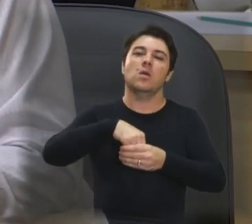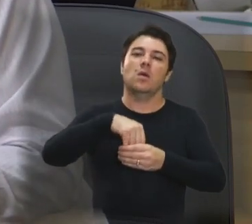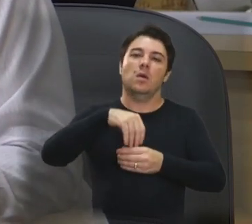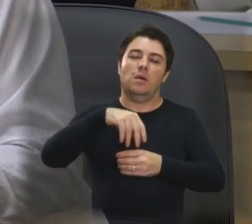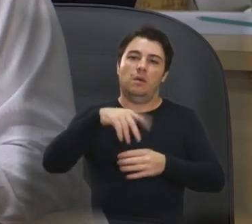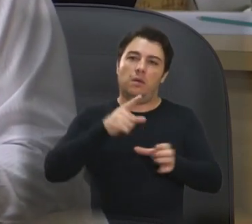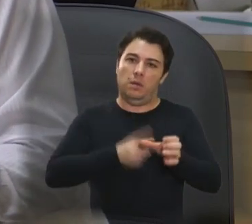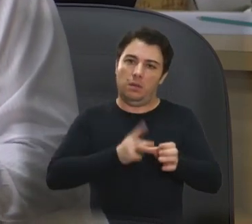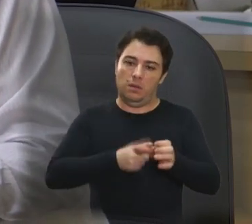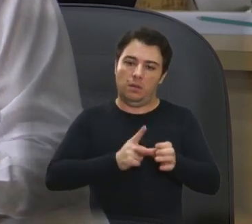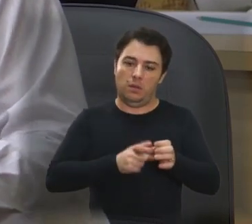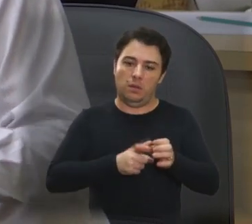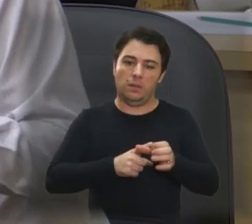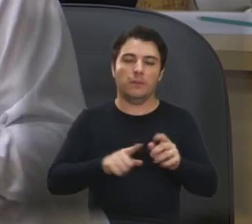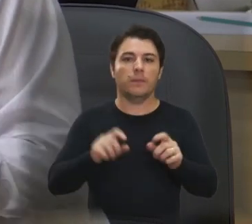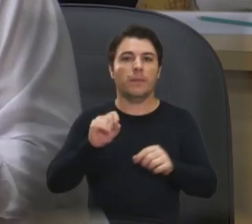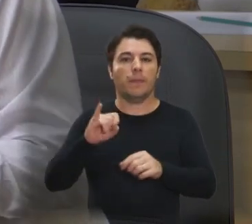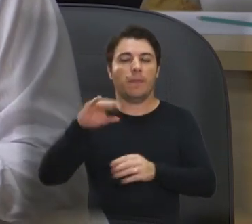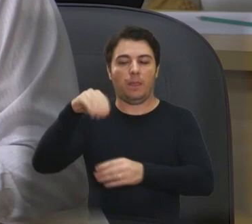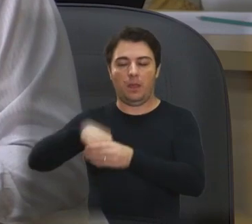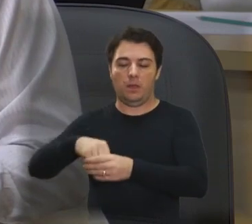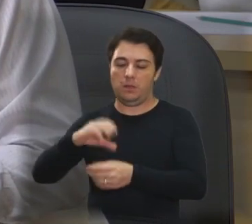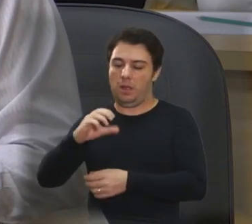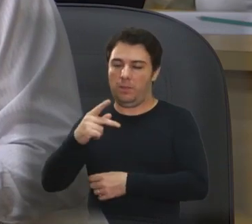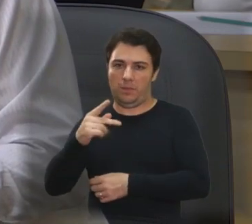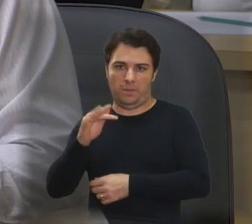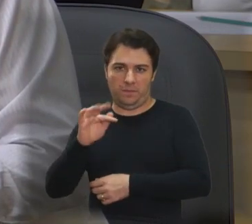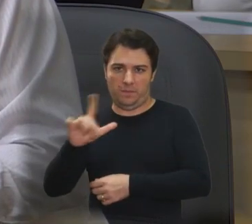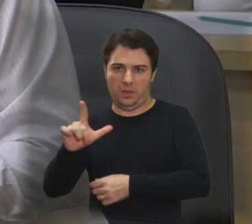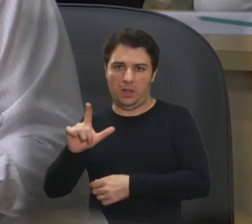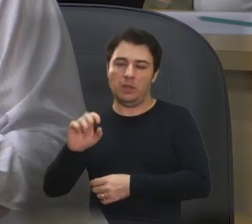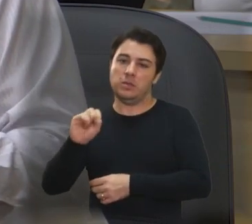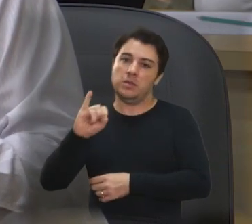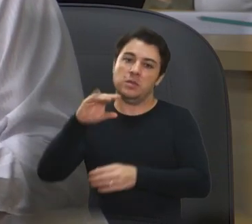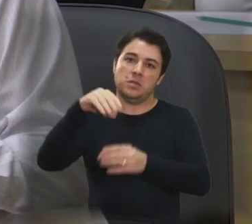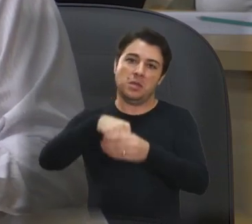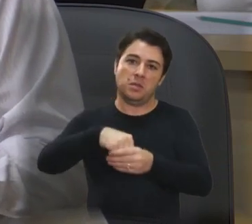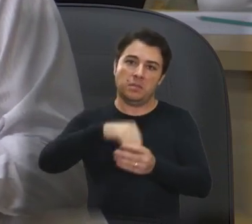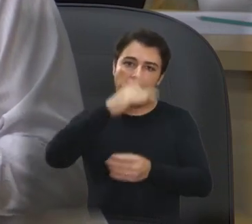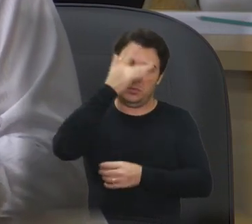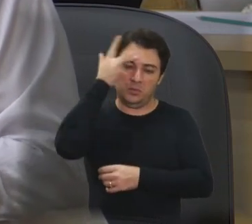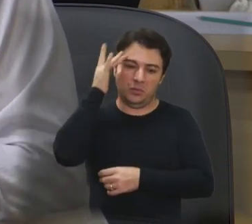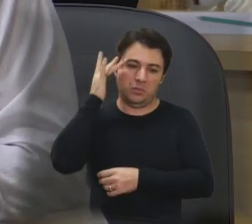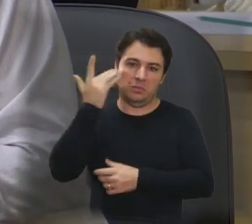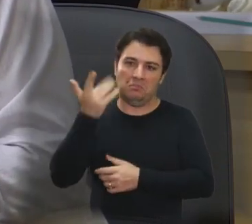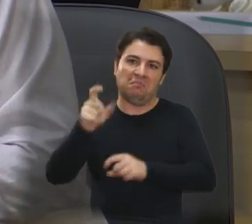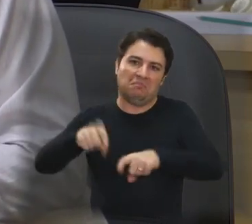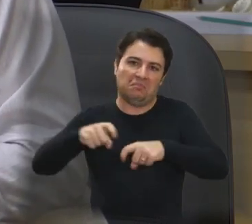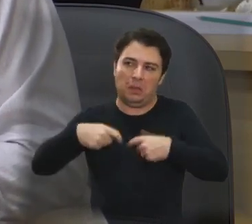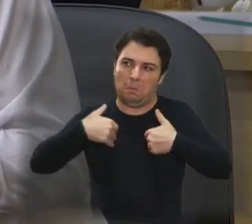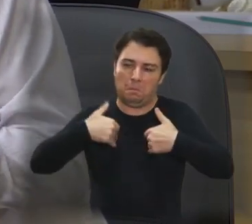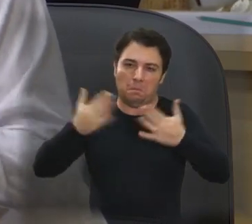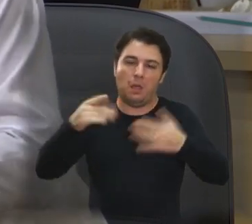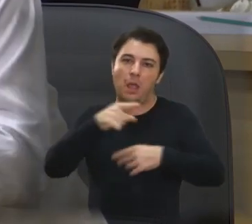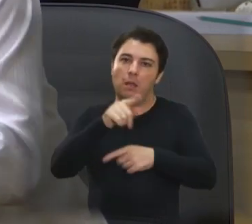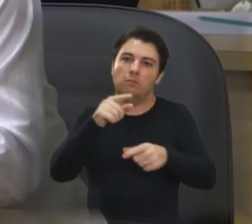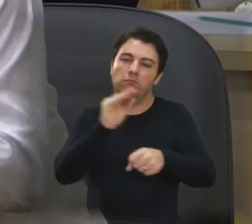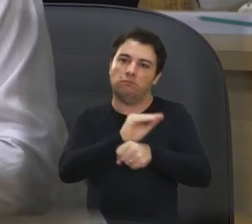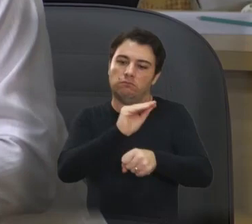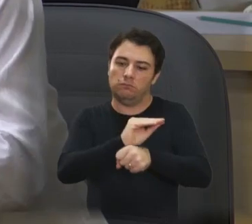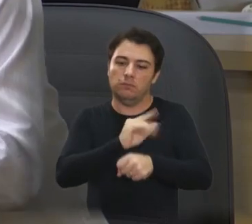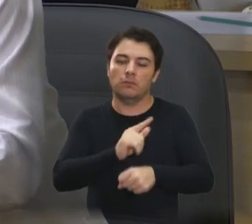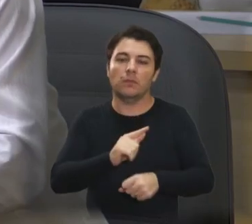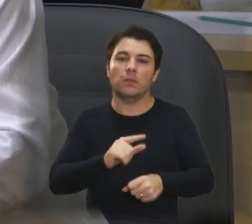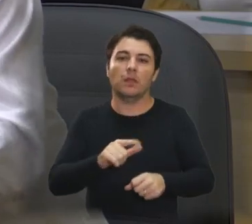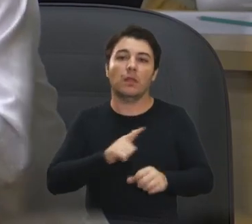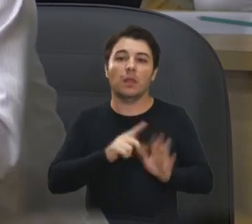se for dentro da área da CPFL CPFL por dentro da área no municipi um fazendeiro ele que precisa manter existe